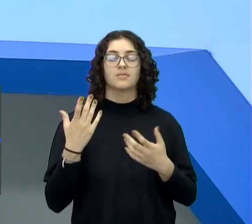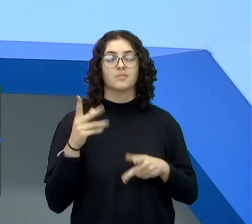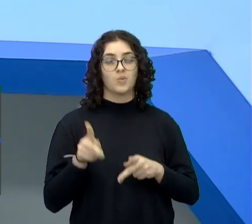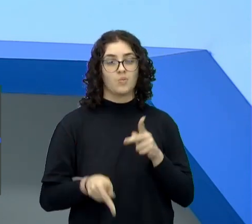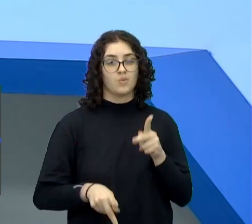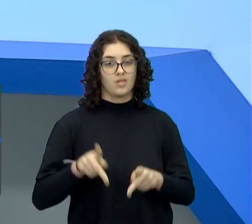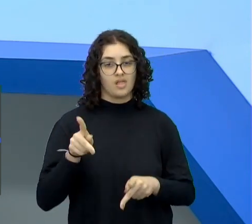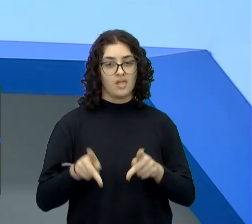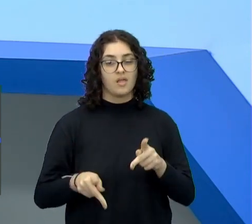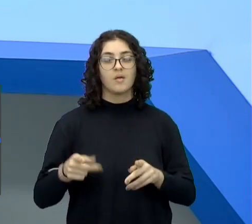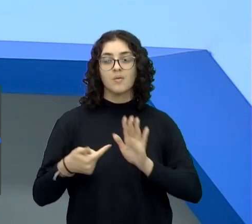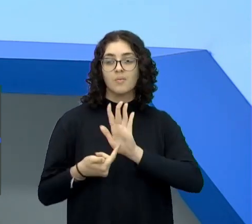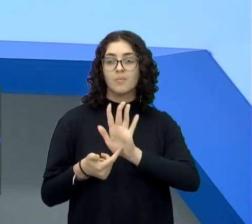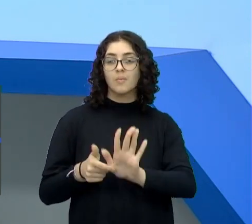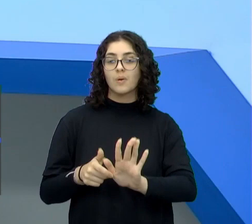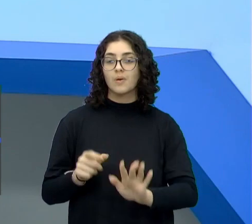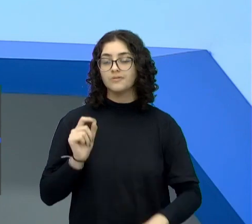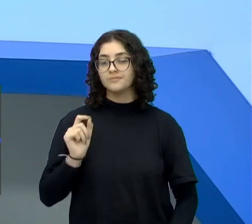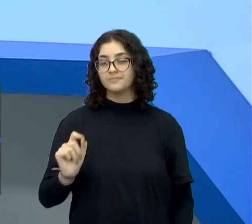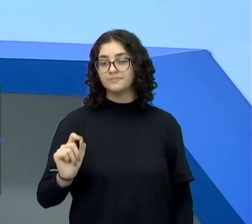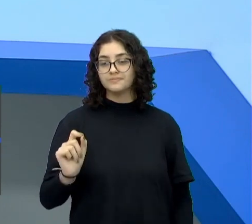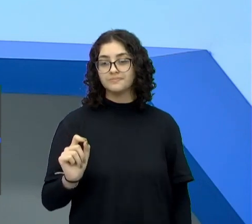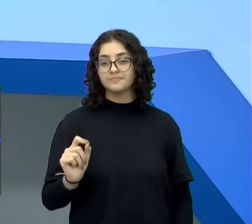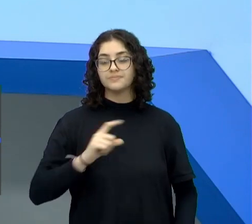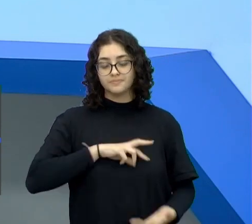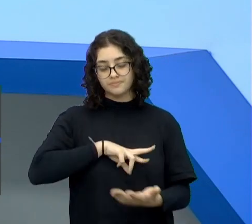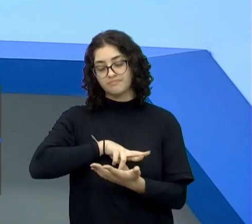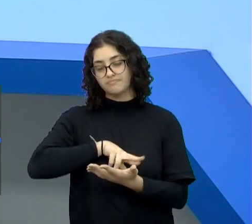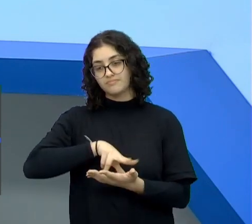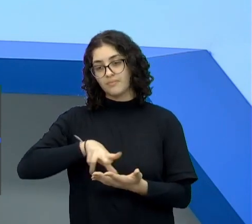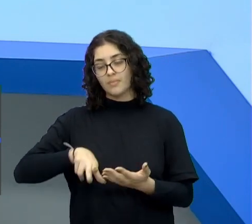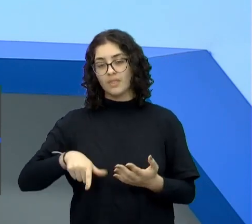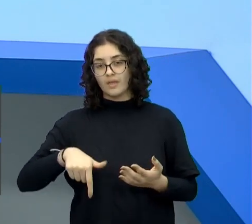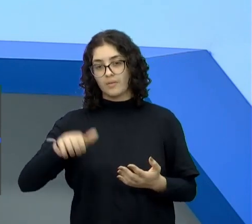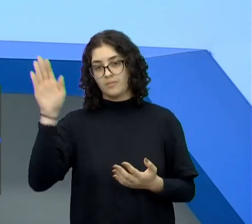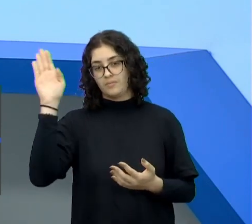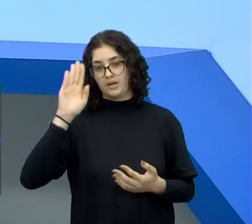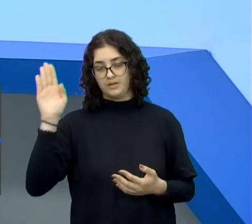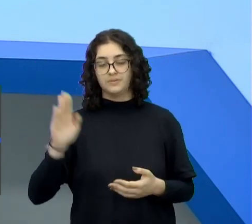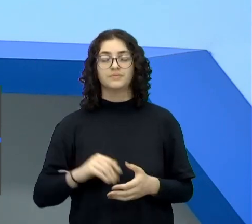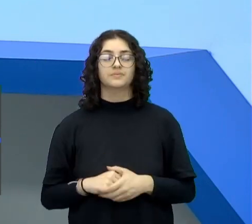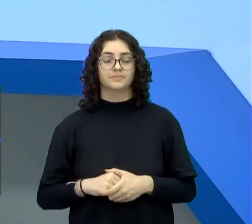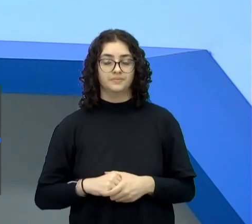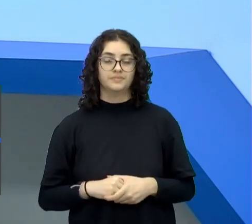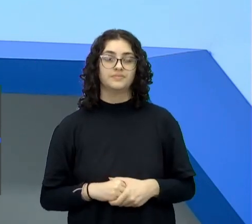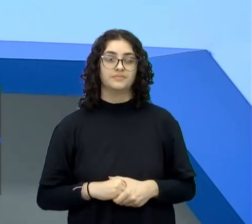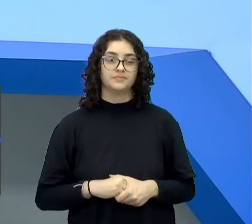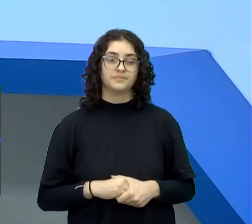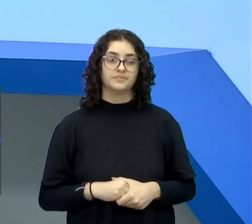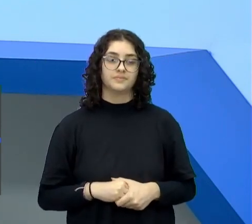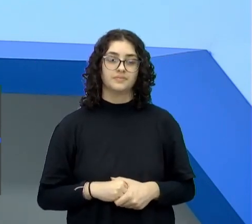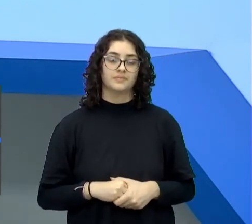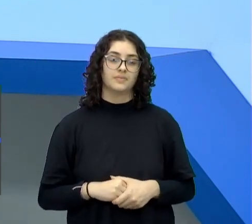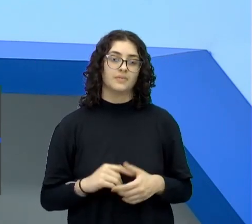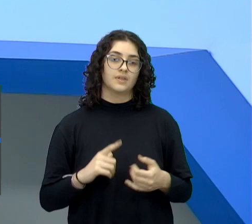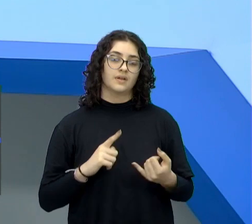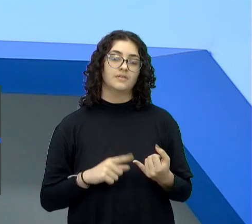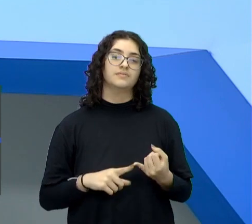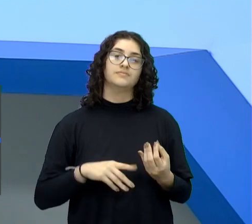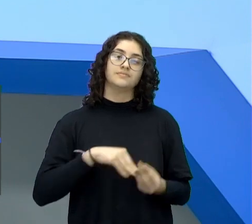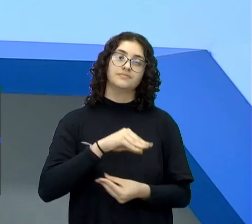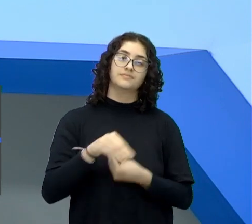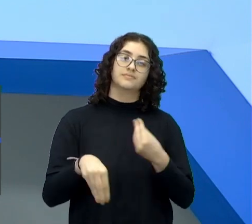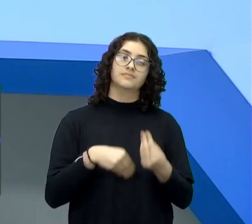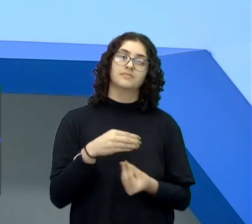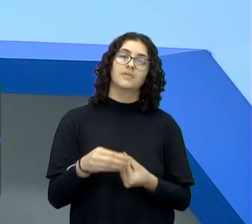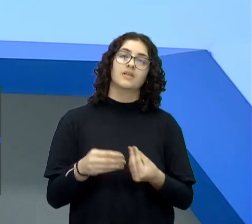que mostram um pouco aí da diversidade do povo brasileiro, né? Que a gente percebe lá no texto, nós temos, né, uma mistura ali,